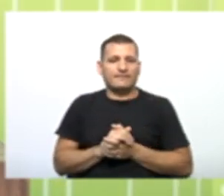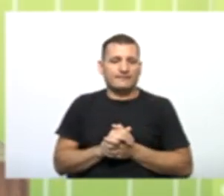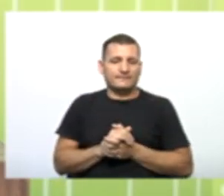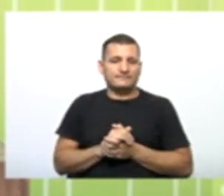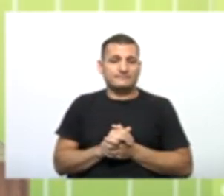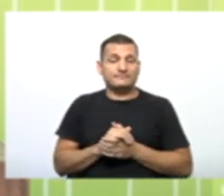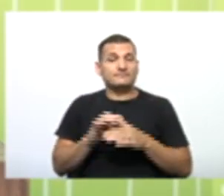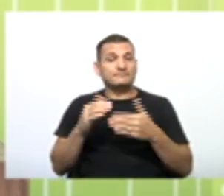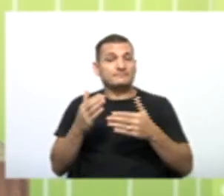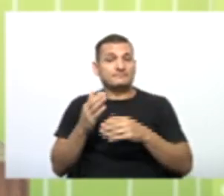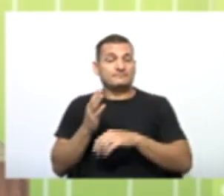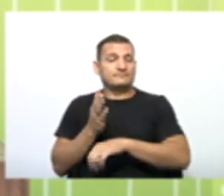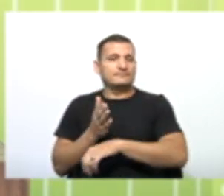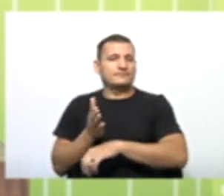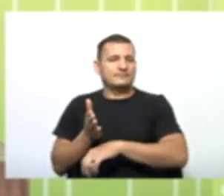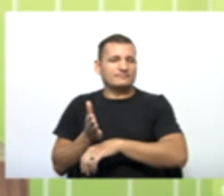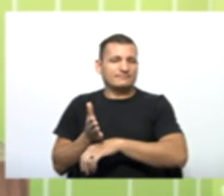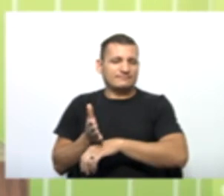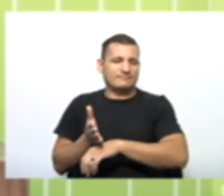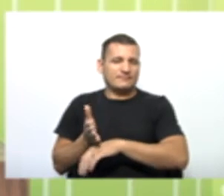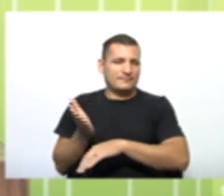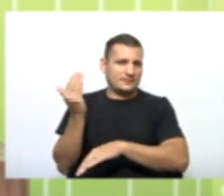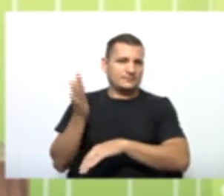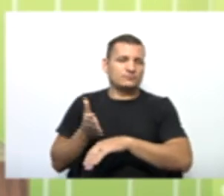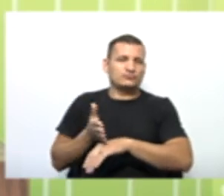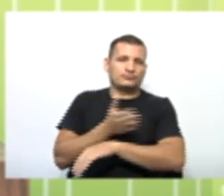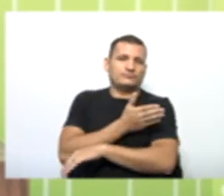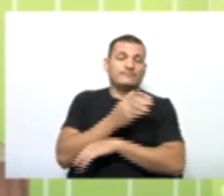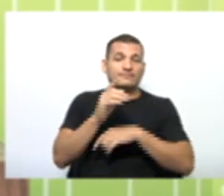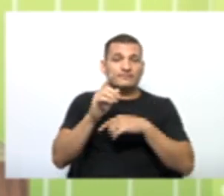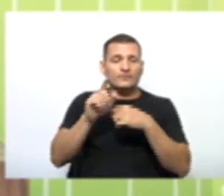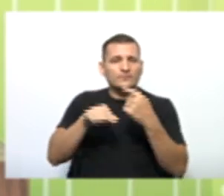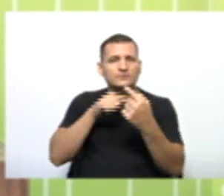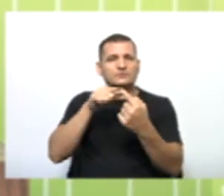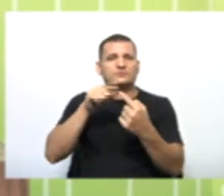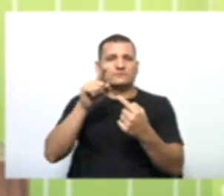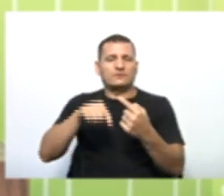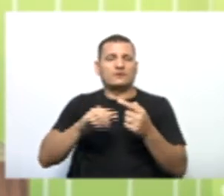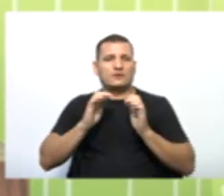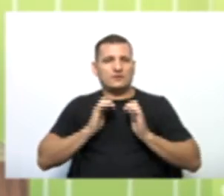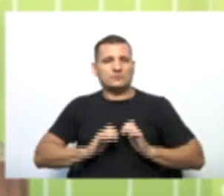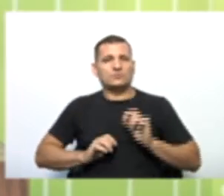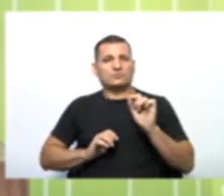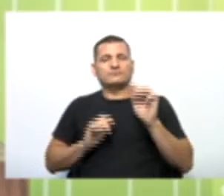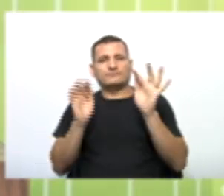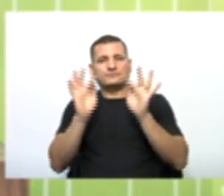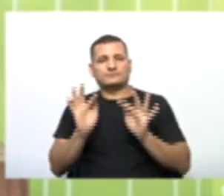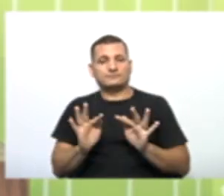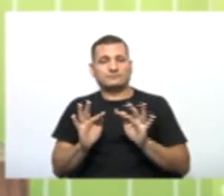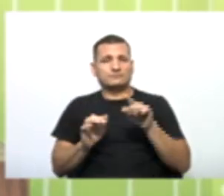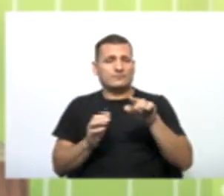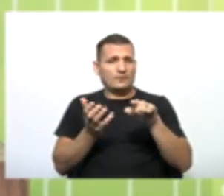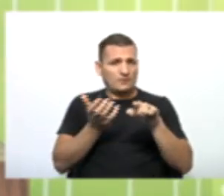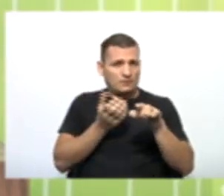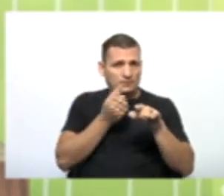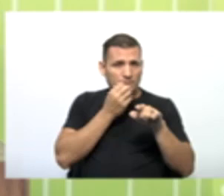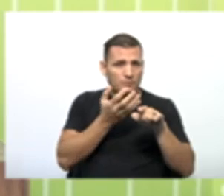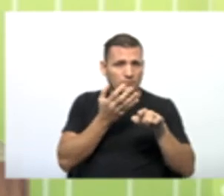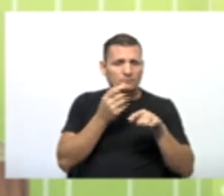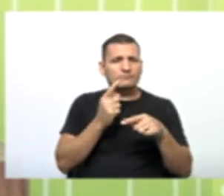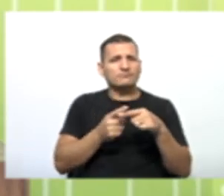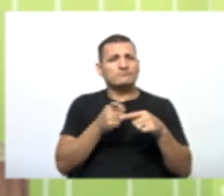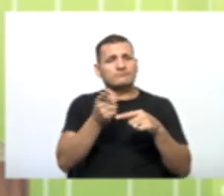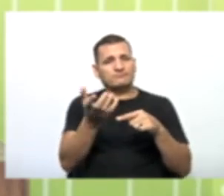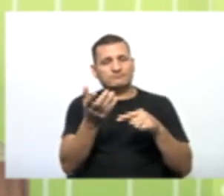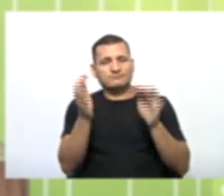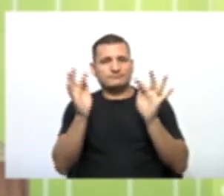nesse período, felicidade é o objetivo da ética. Você quer ser bom porque você quer ser